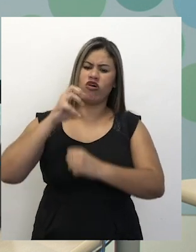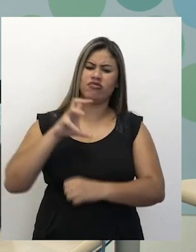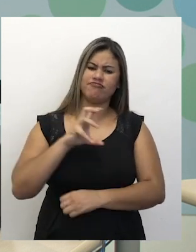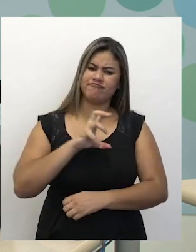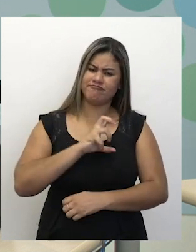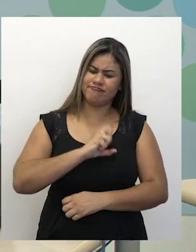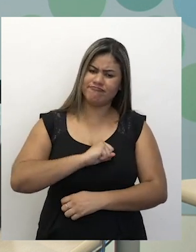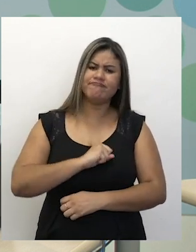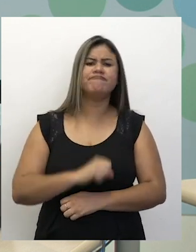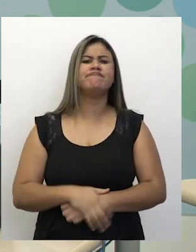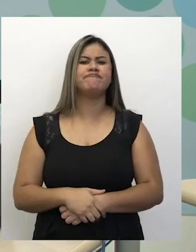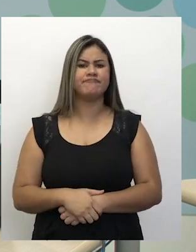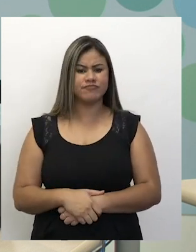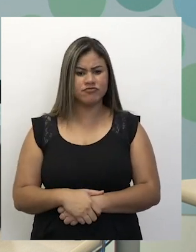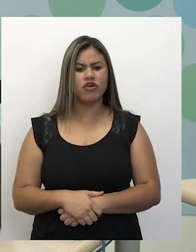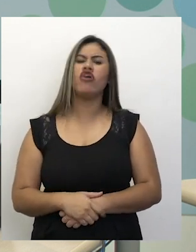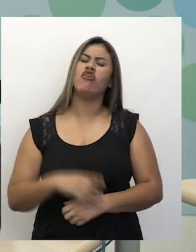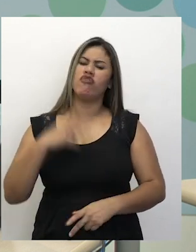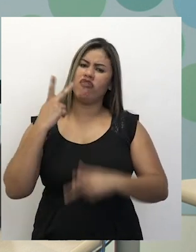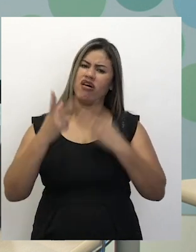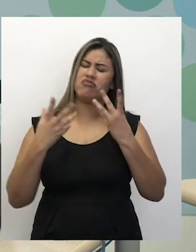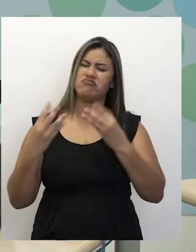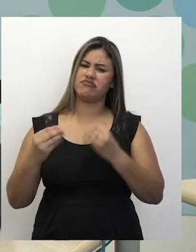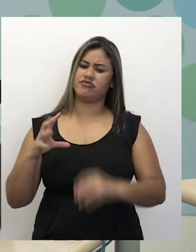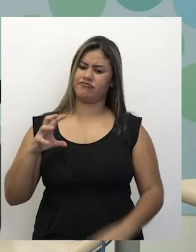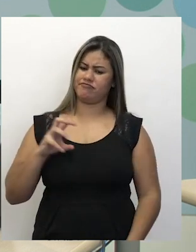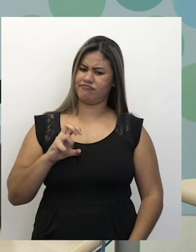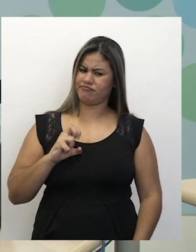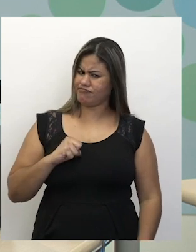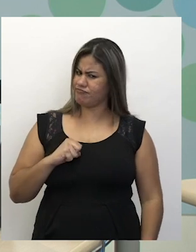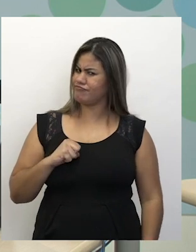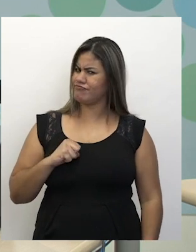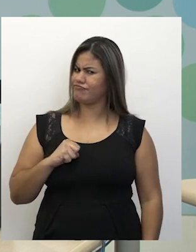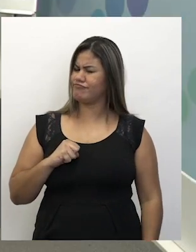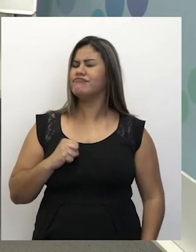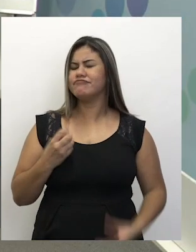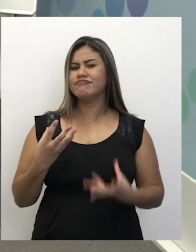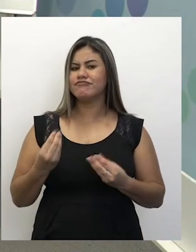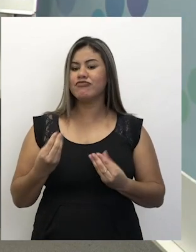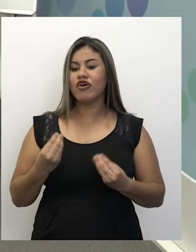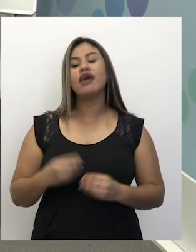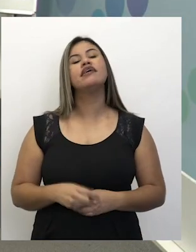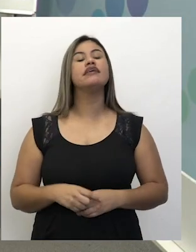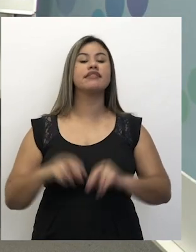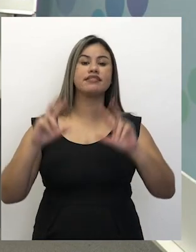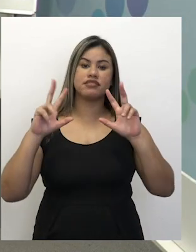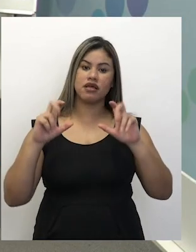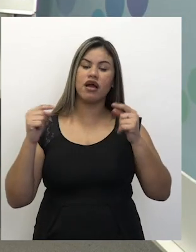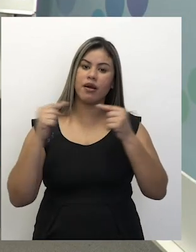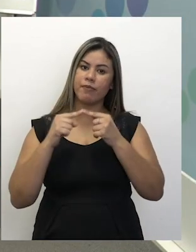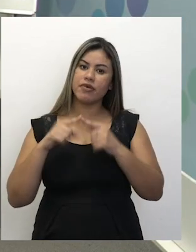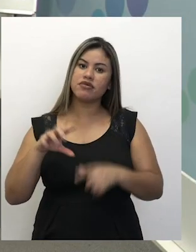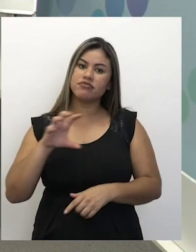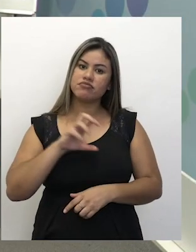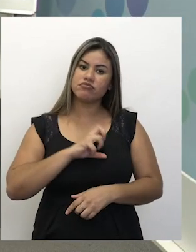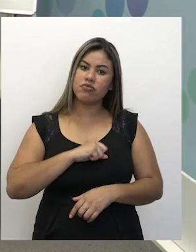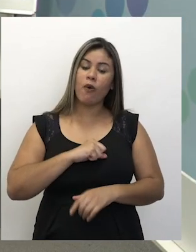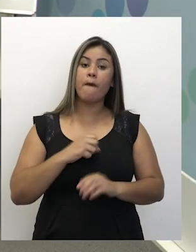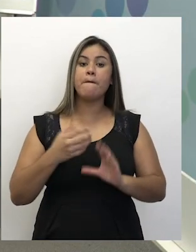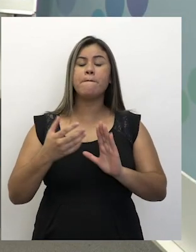amor eles estão falando muito sobre amor Professor Mauro muito meu amor é o assunto é o aço